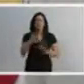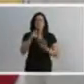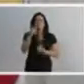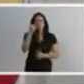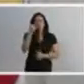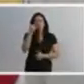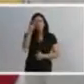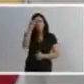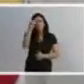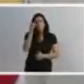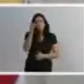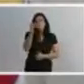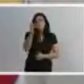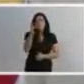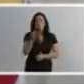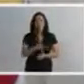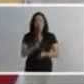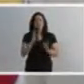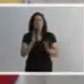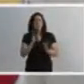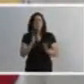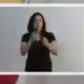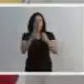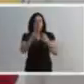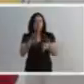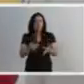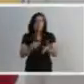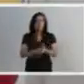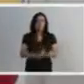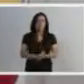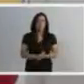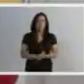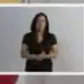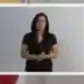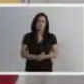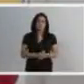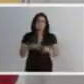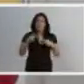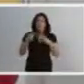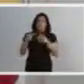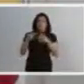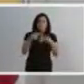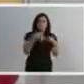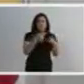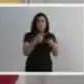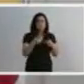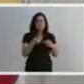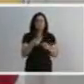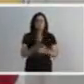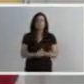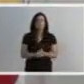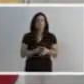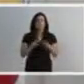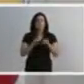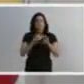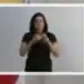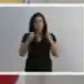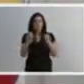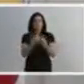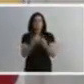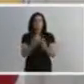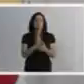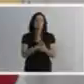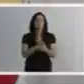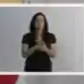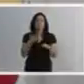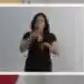futuro dentro daquilo que comentei que eu falei é das visitas que fizemos da da comunidade que nós recebemos em